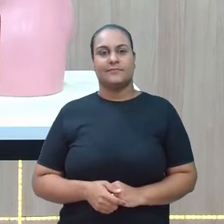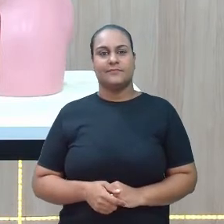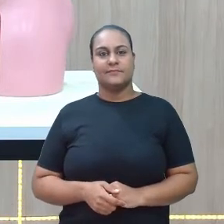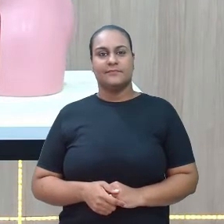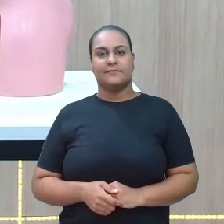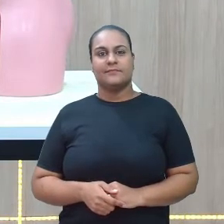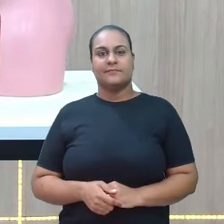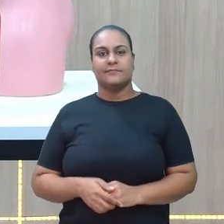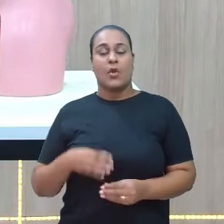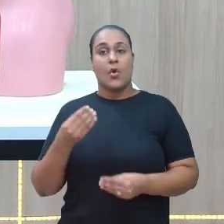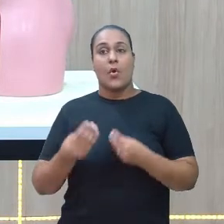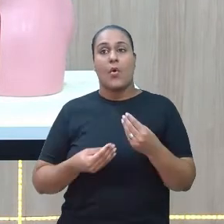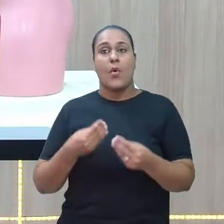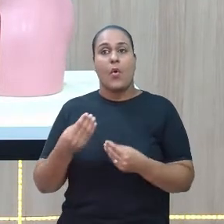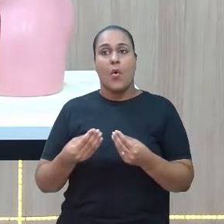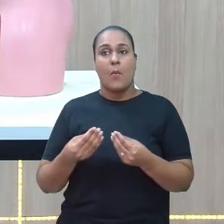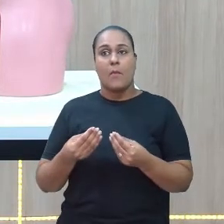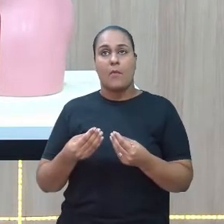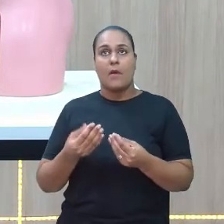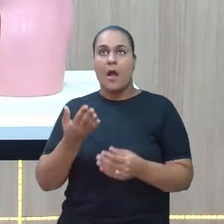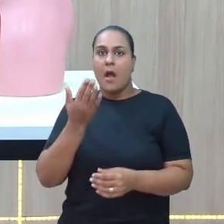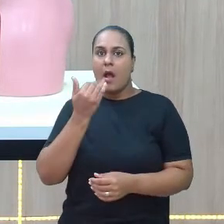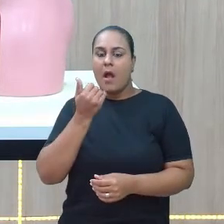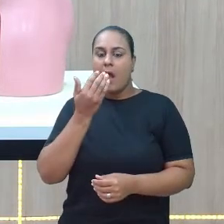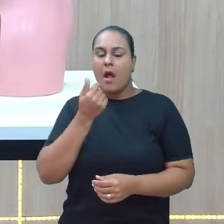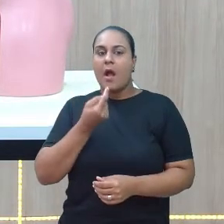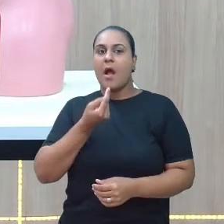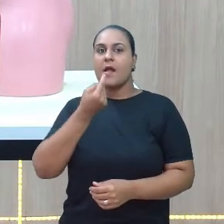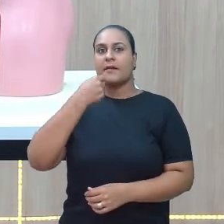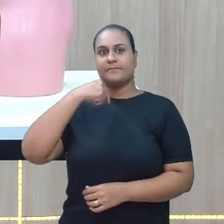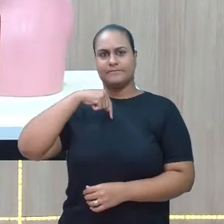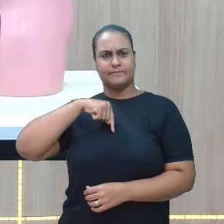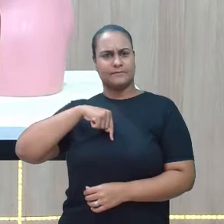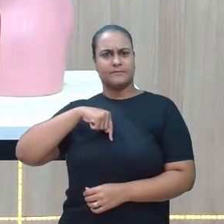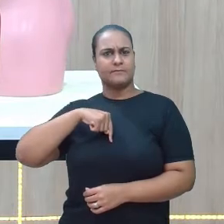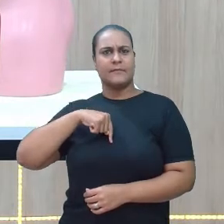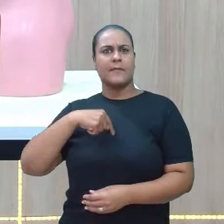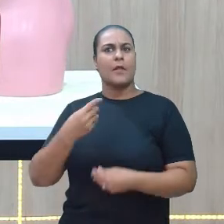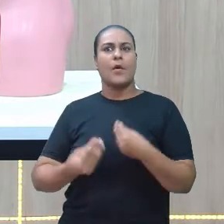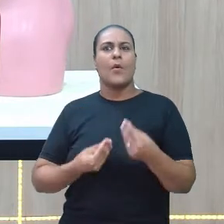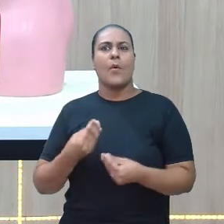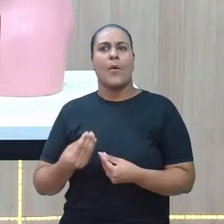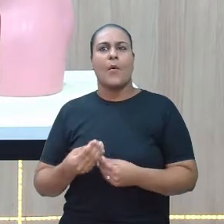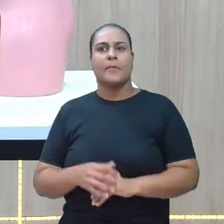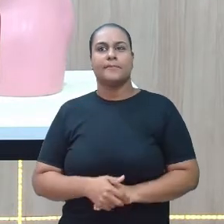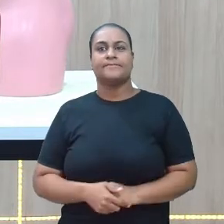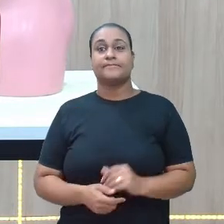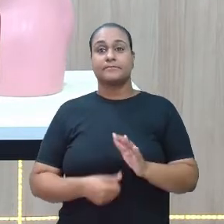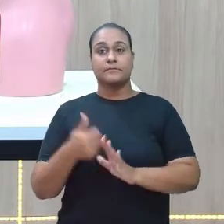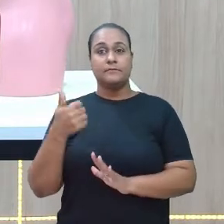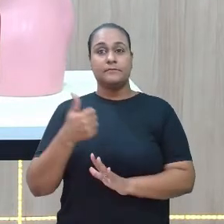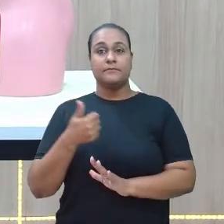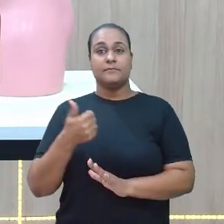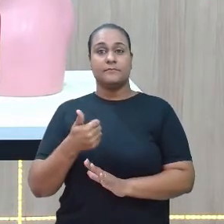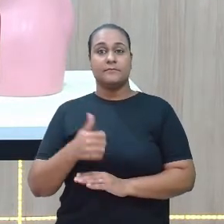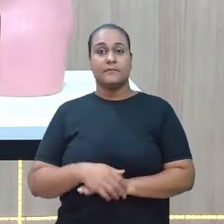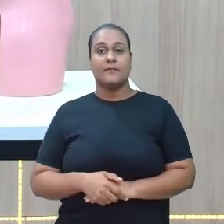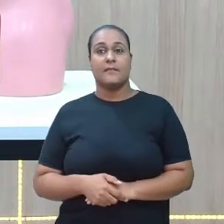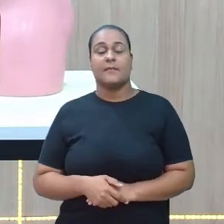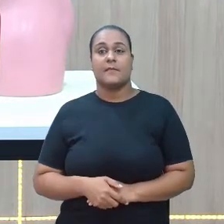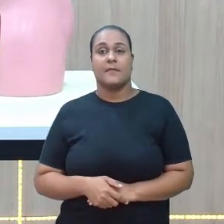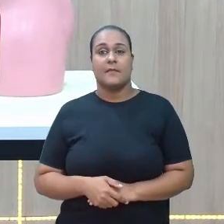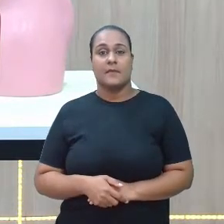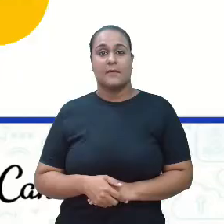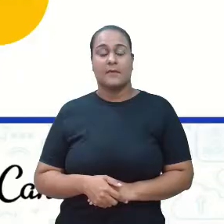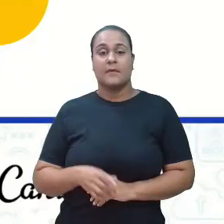E como é a ingestão do alimento, né? Como nós fazemos a ingestão do nosso alimento? Primeiro,